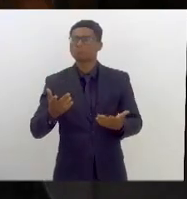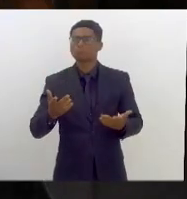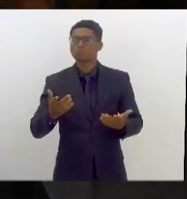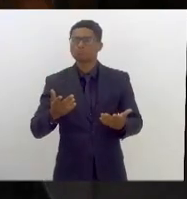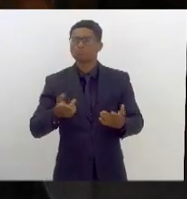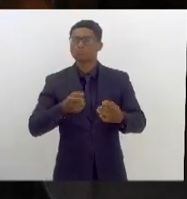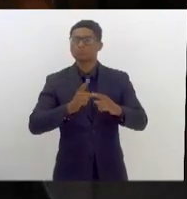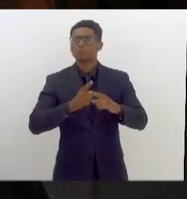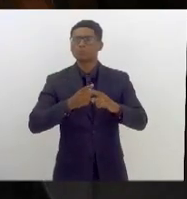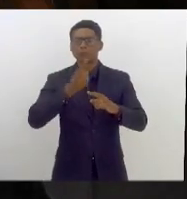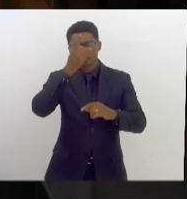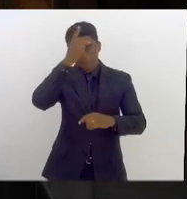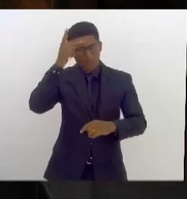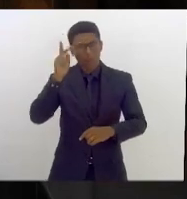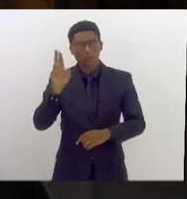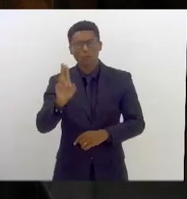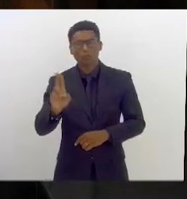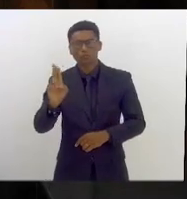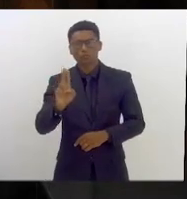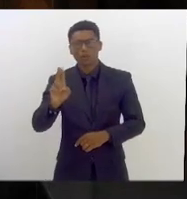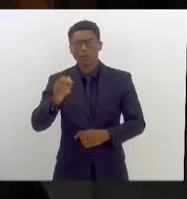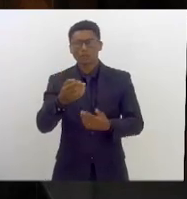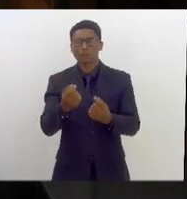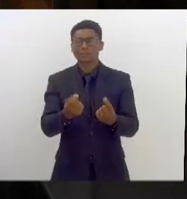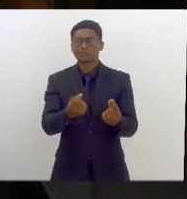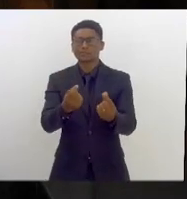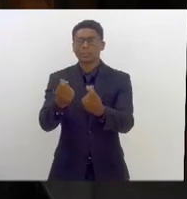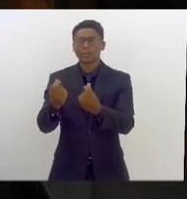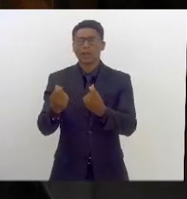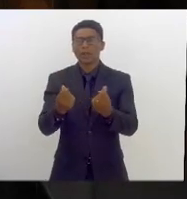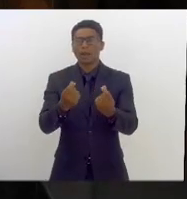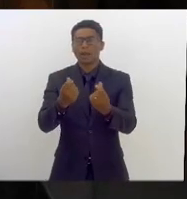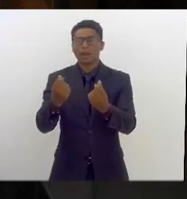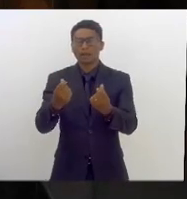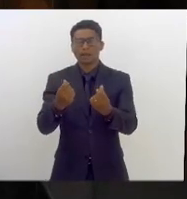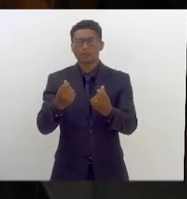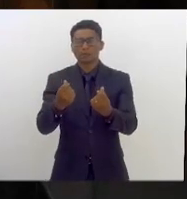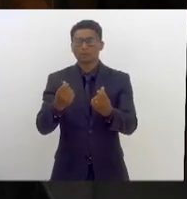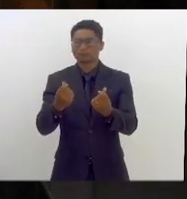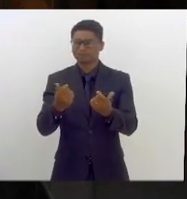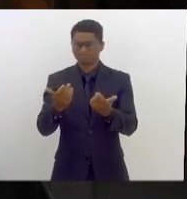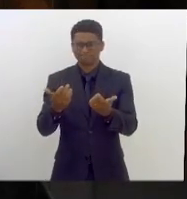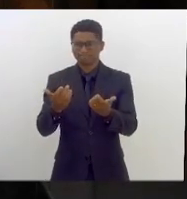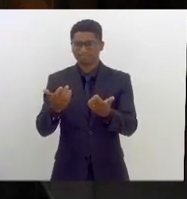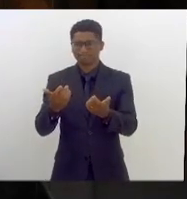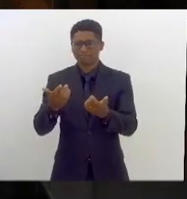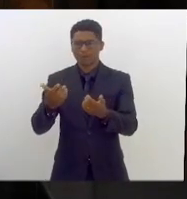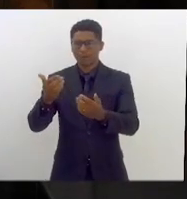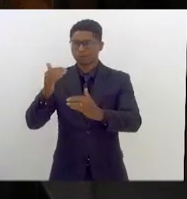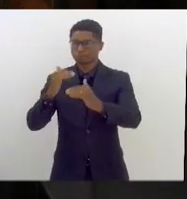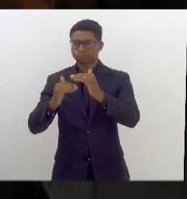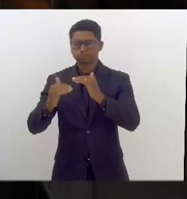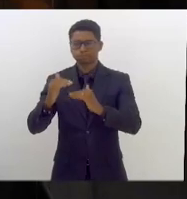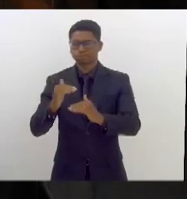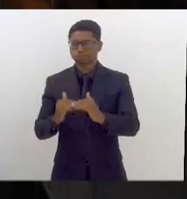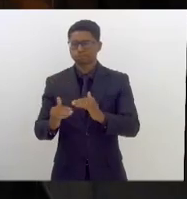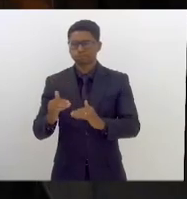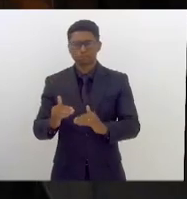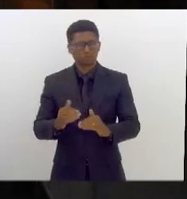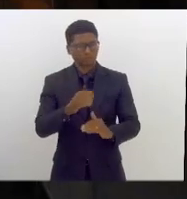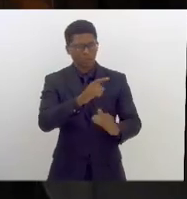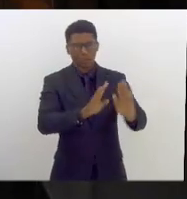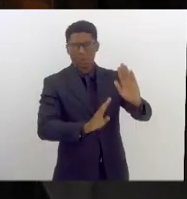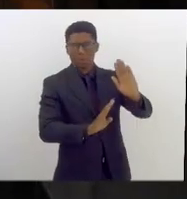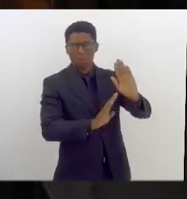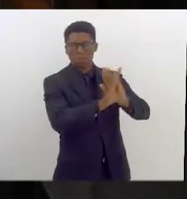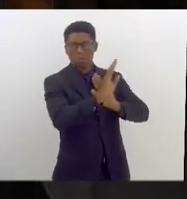só caiu e não subiu? Então, a primeira, a inviabilidade. E a segunda, toda